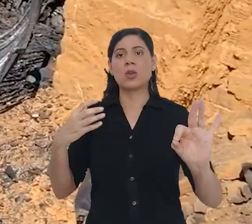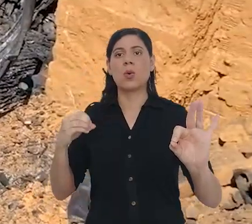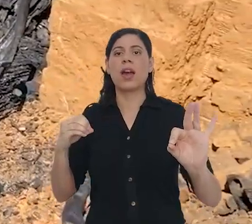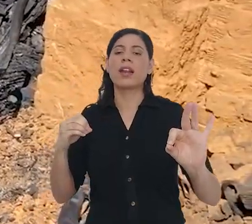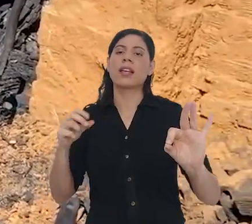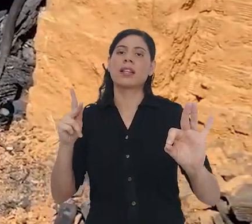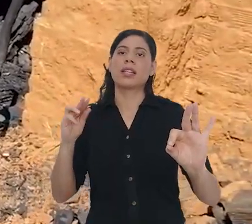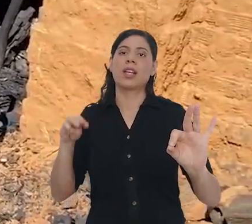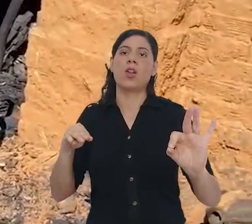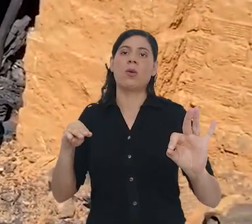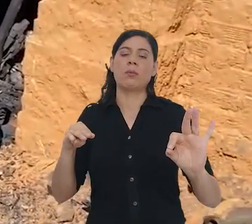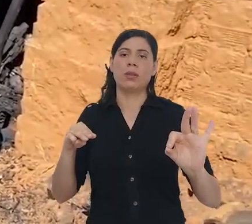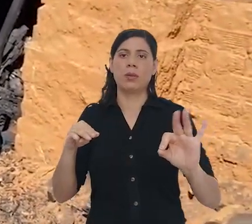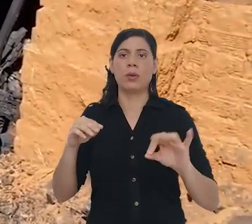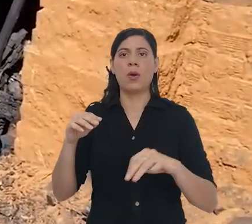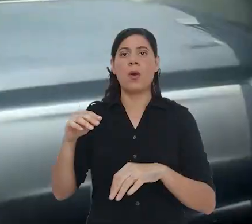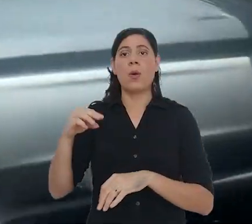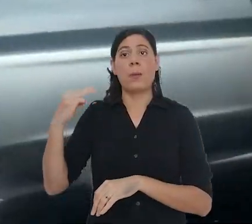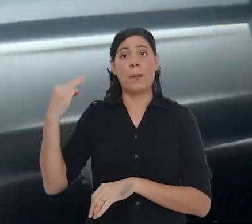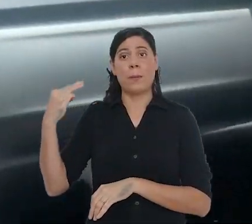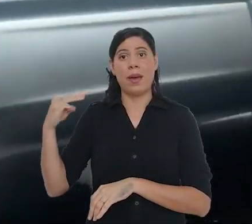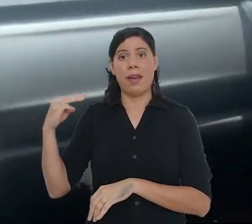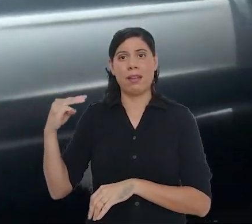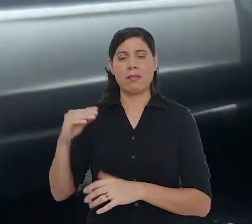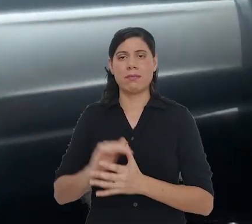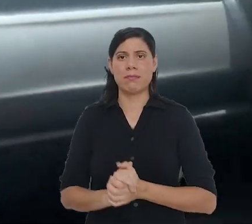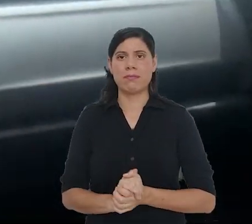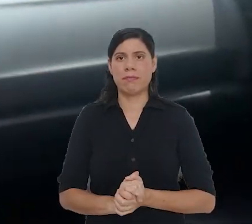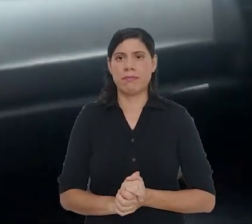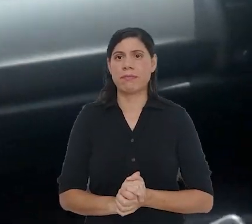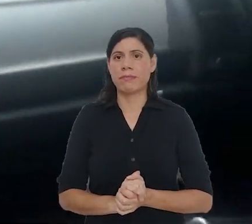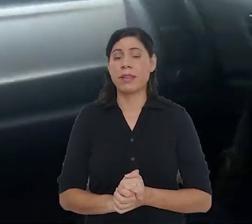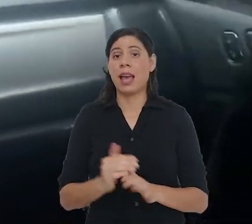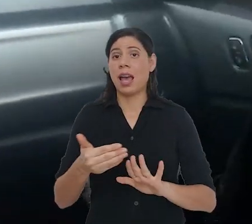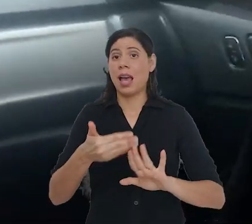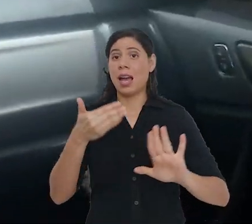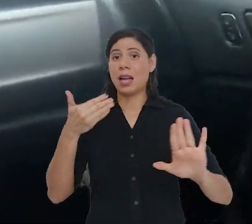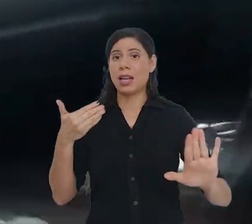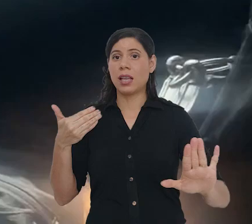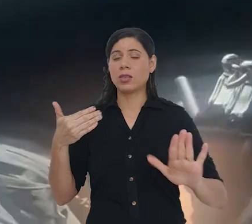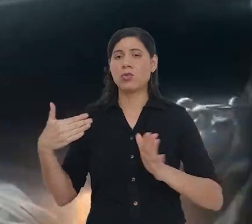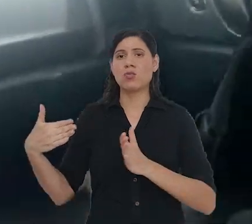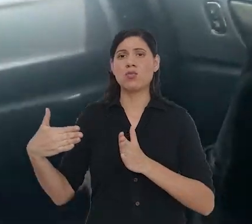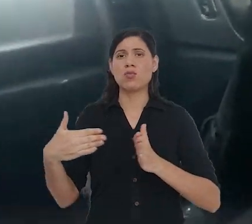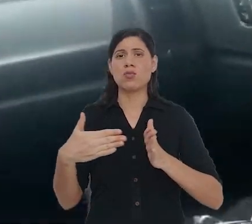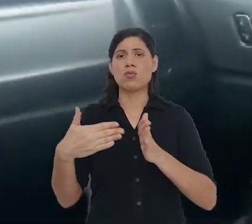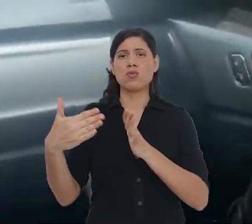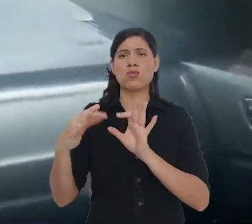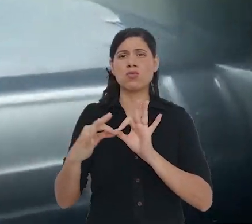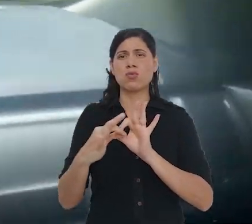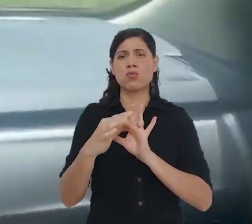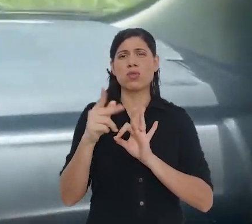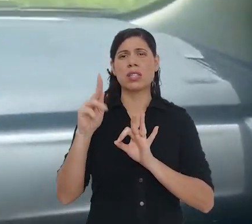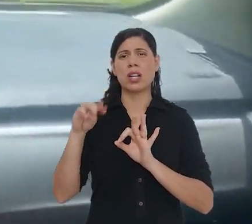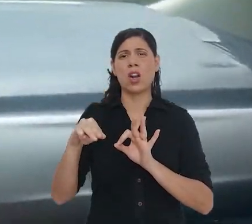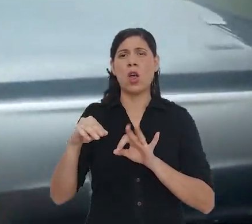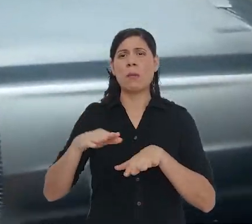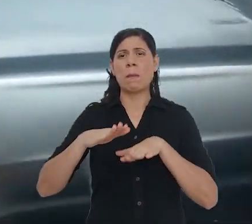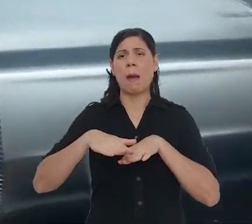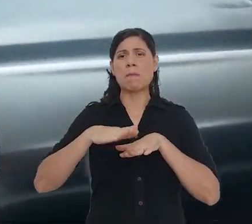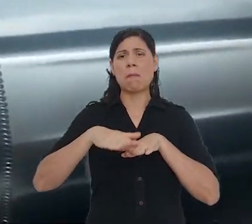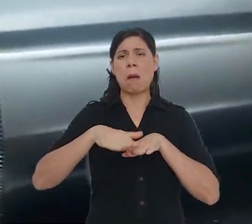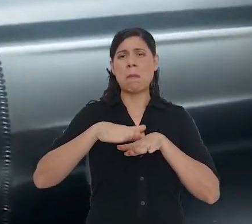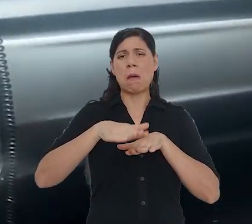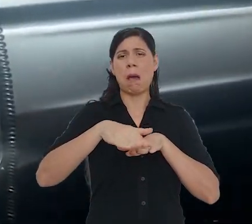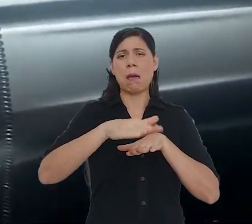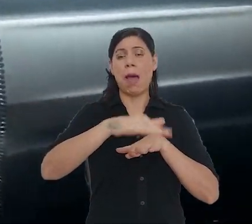de Imperatriz, no Maranhão. Antes de chegar ao destino, o comboio percorreu dezenas de quilômetros de estrada de chão, em um